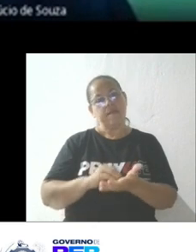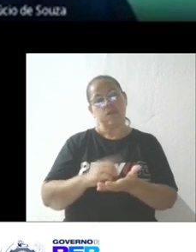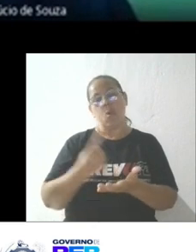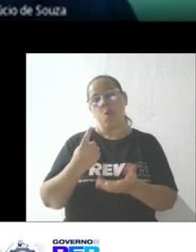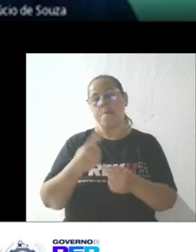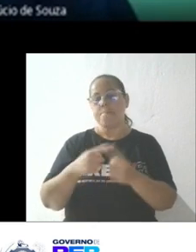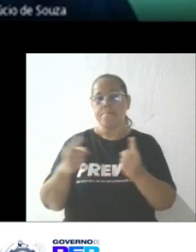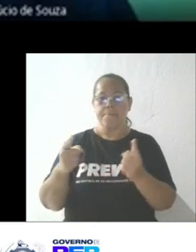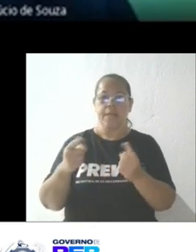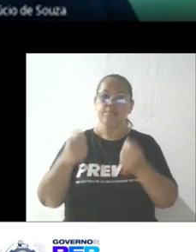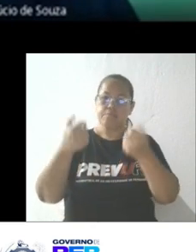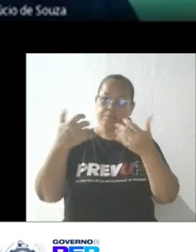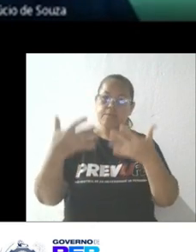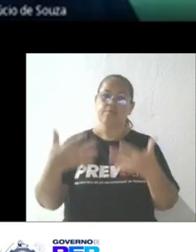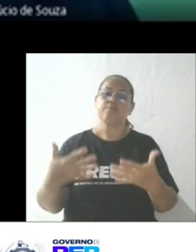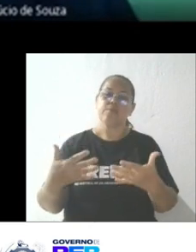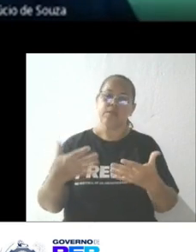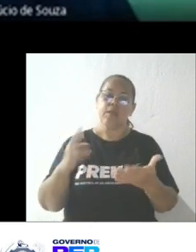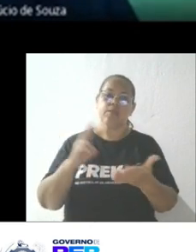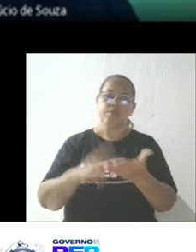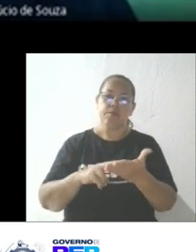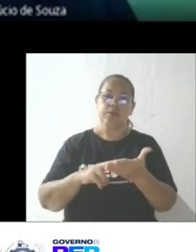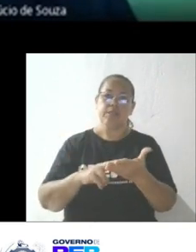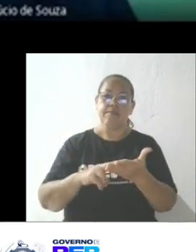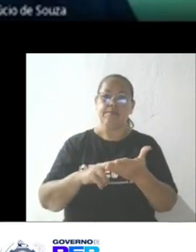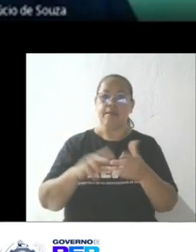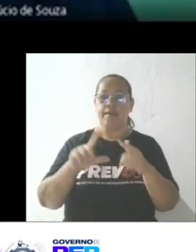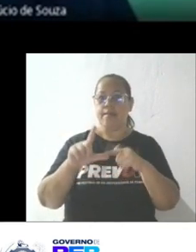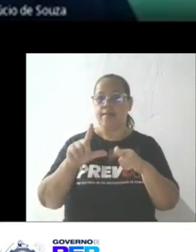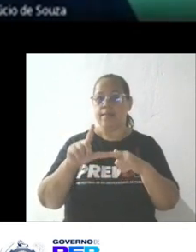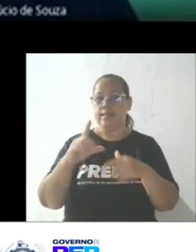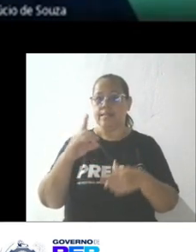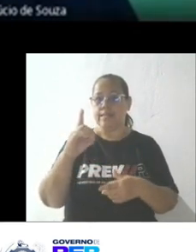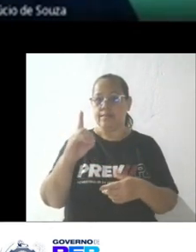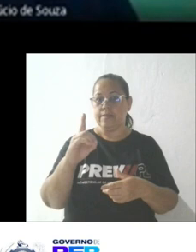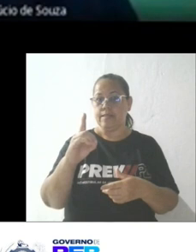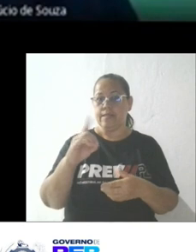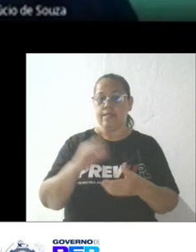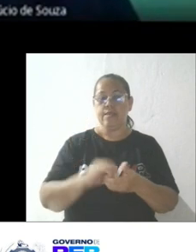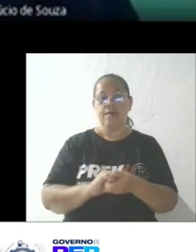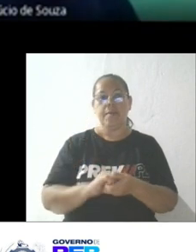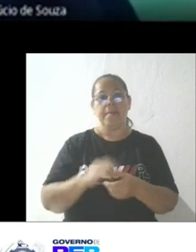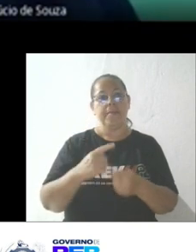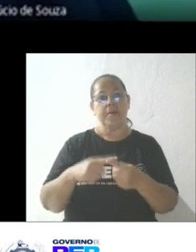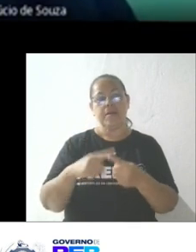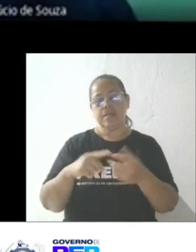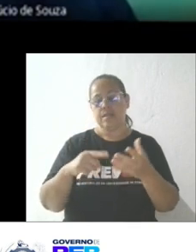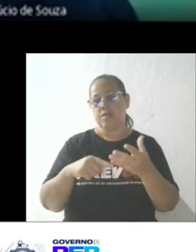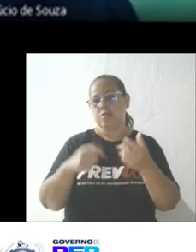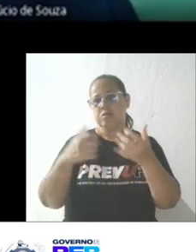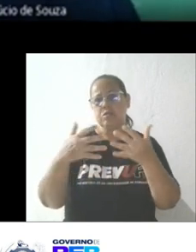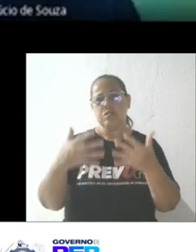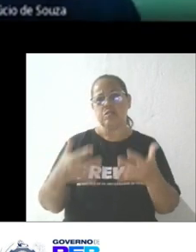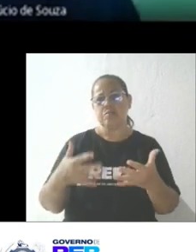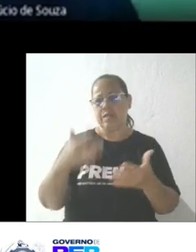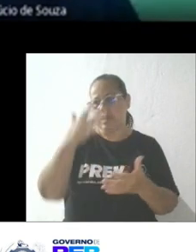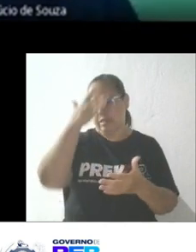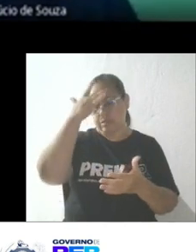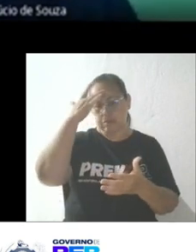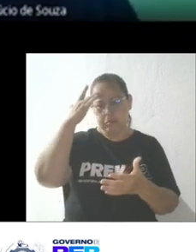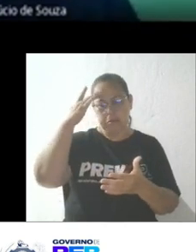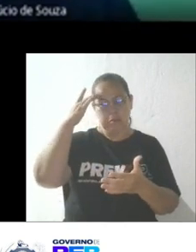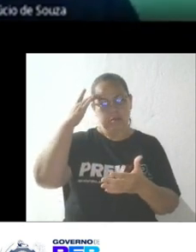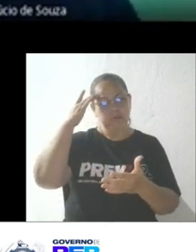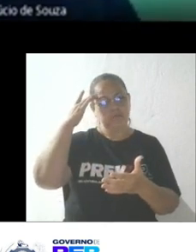gabaritar a letra D porque a última traz que os totalitarismos de direita e de